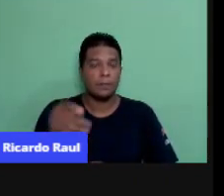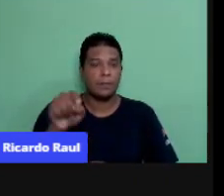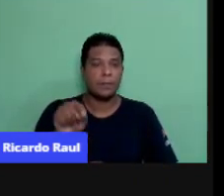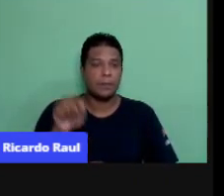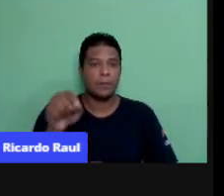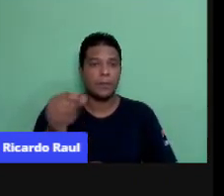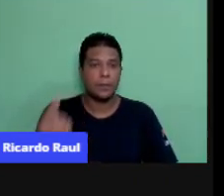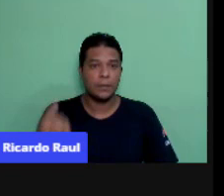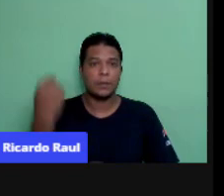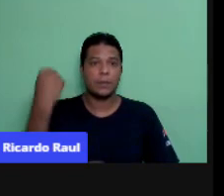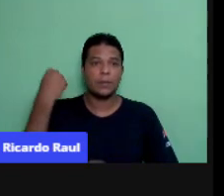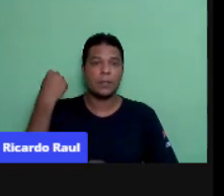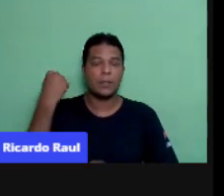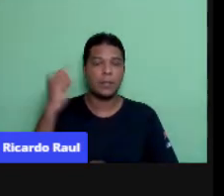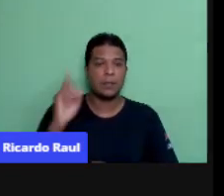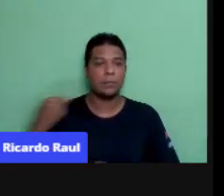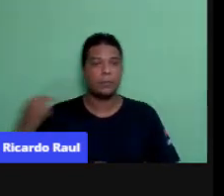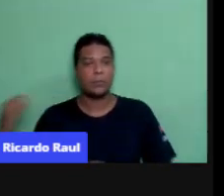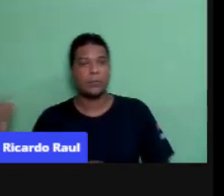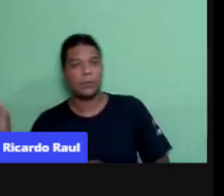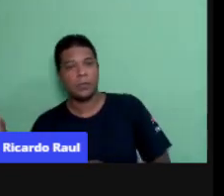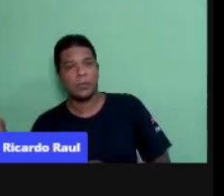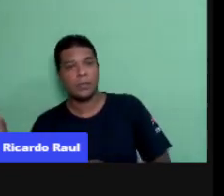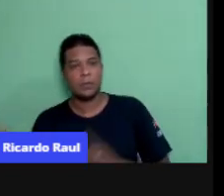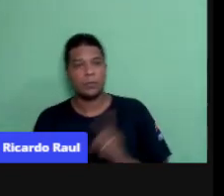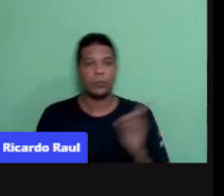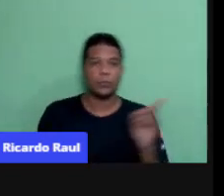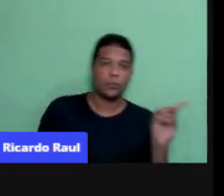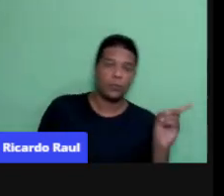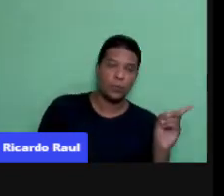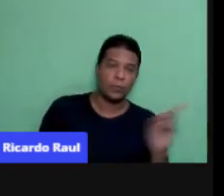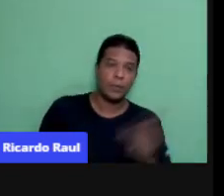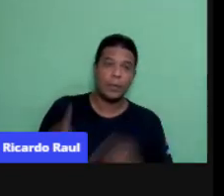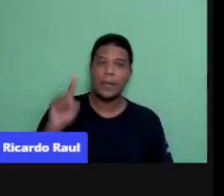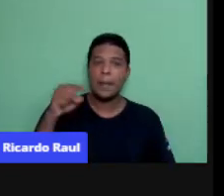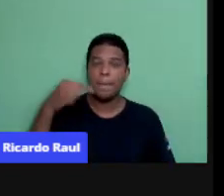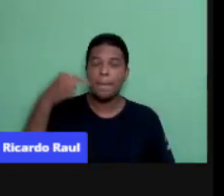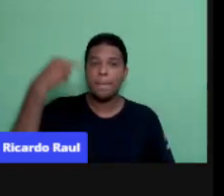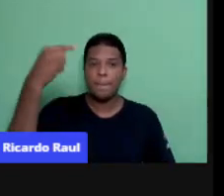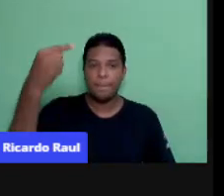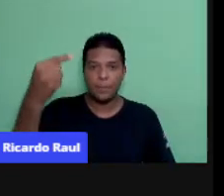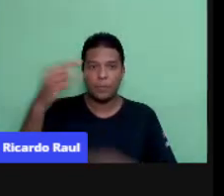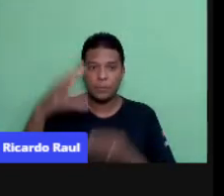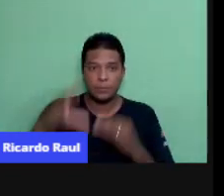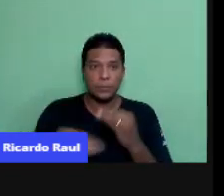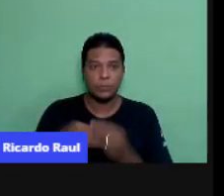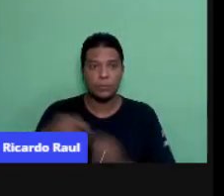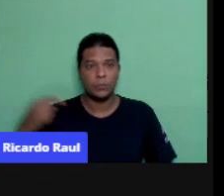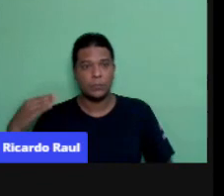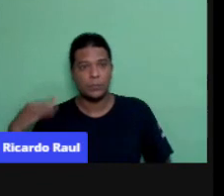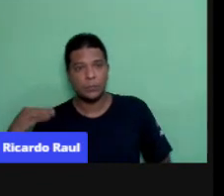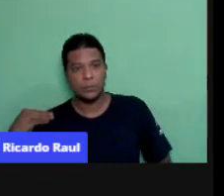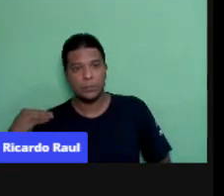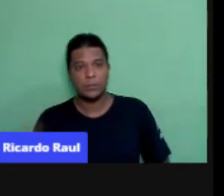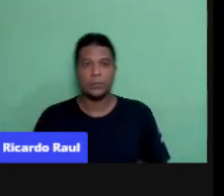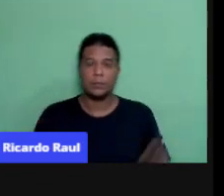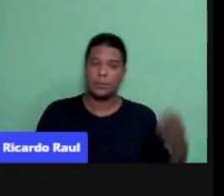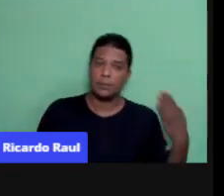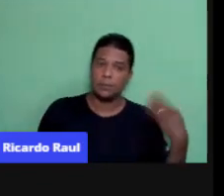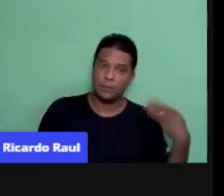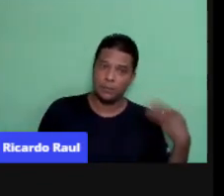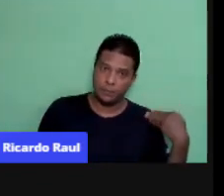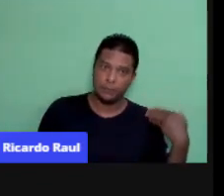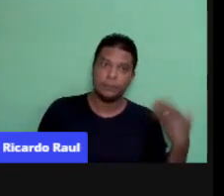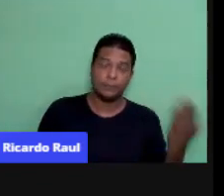um lado, o outro. Não precisa falar direita e esquerda. Depois você vai complementando com direita, esquerda. Por isso que